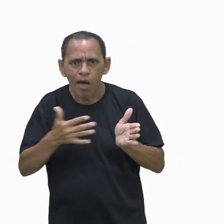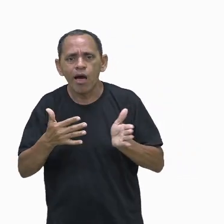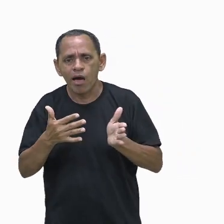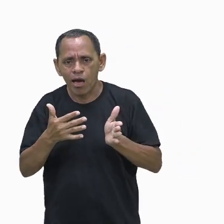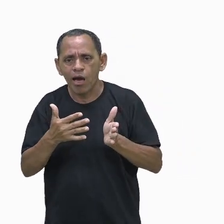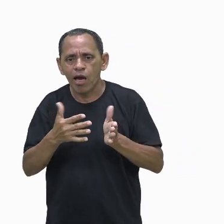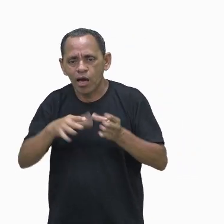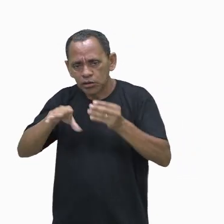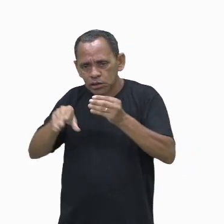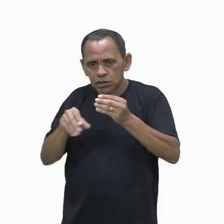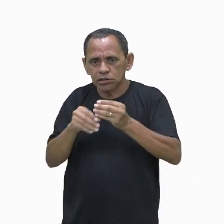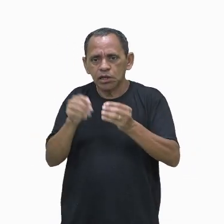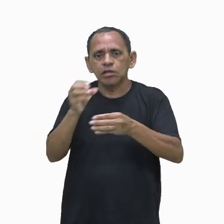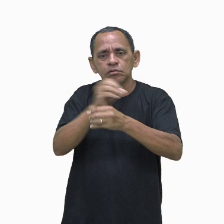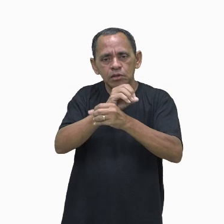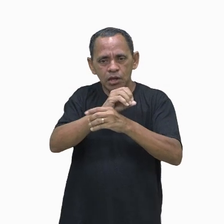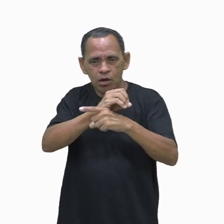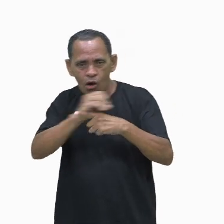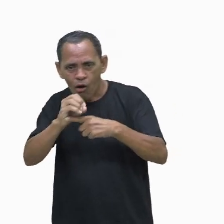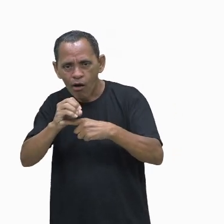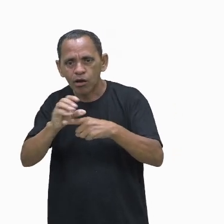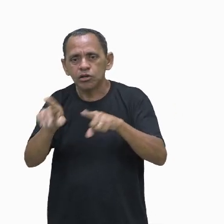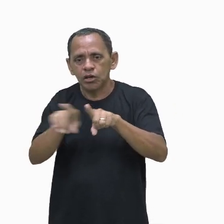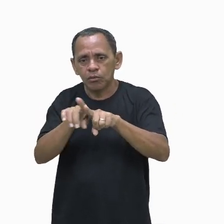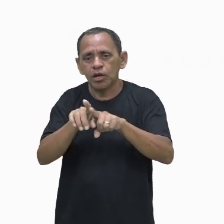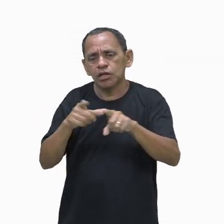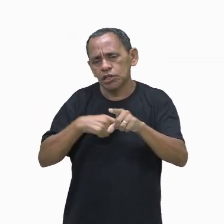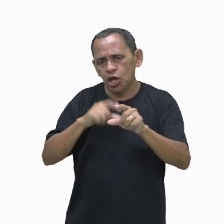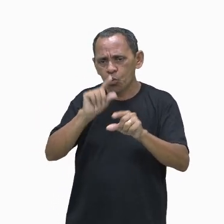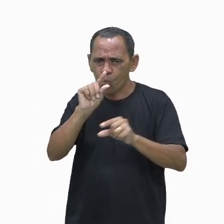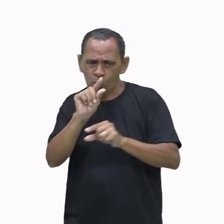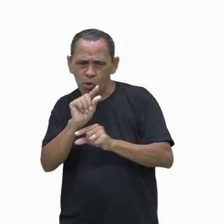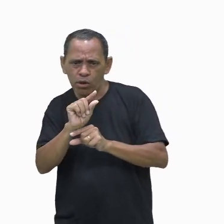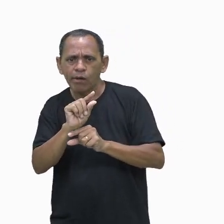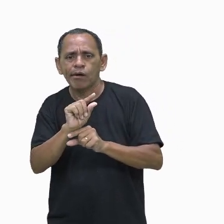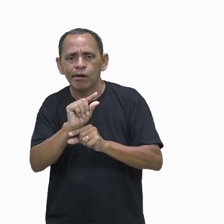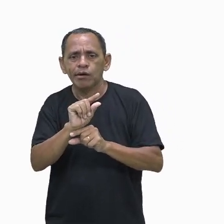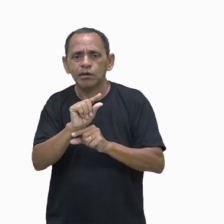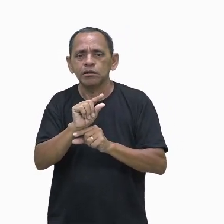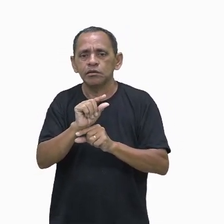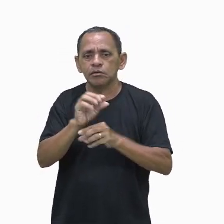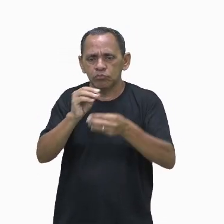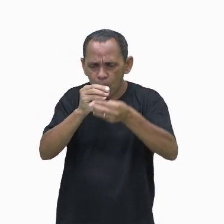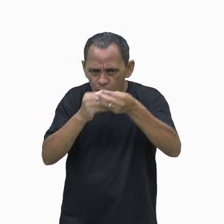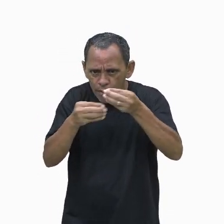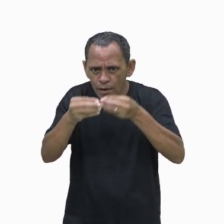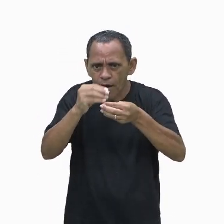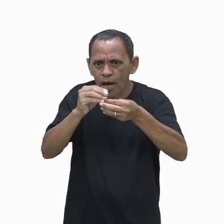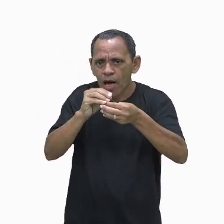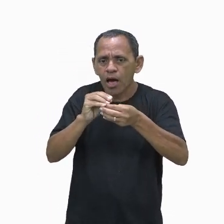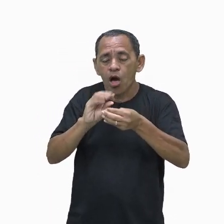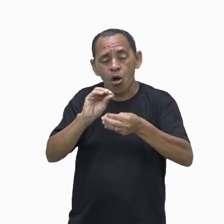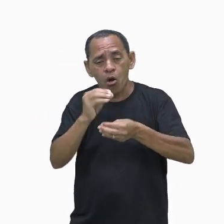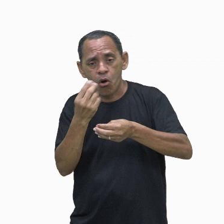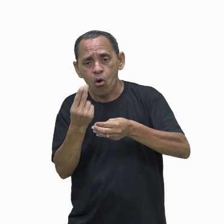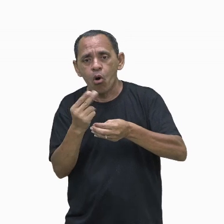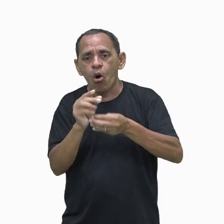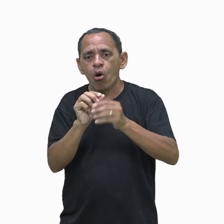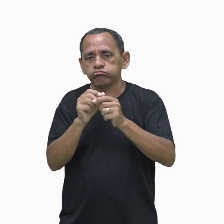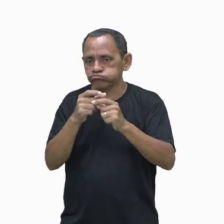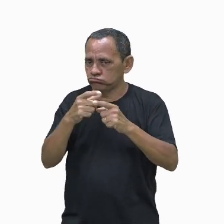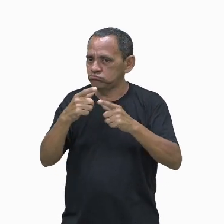Pode ter uma composição pequena ou extremamente grande para essa cadeia.